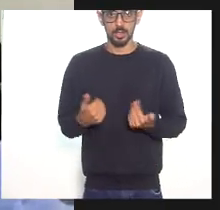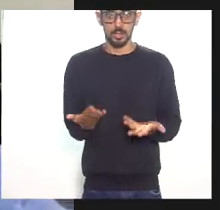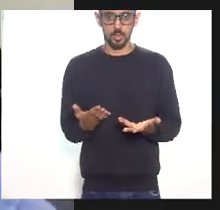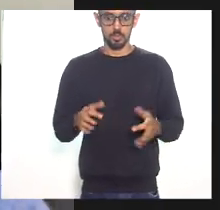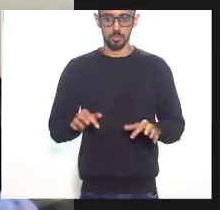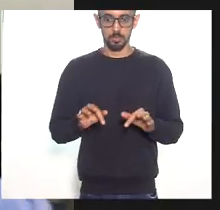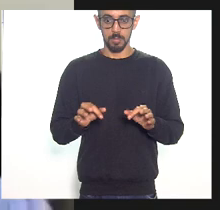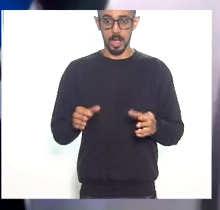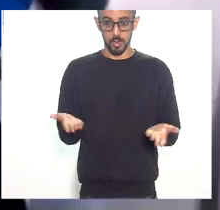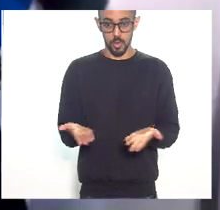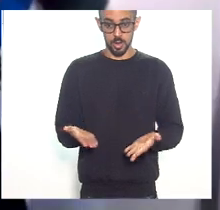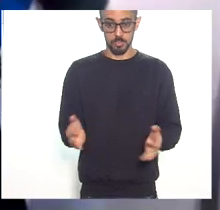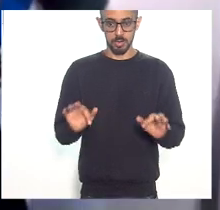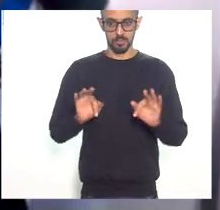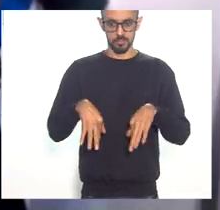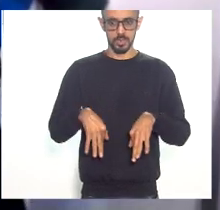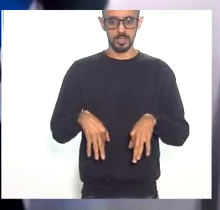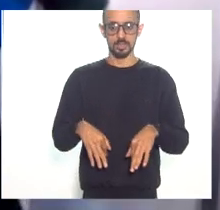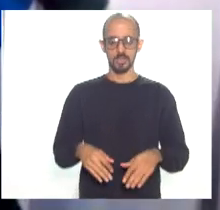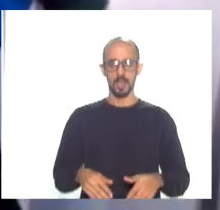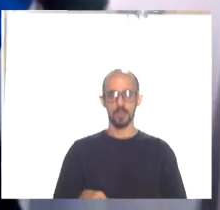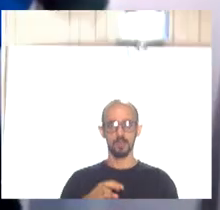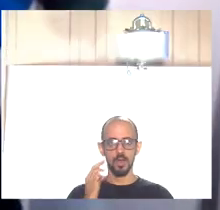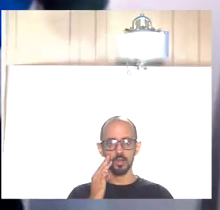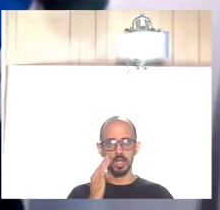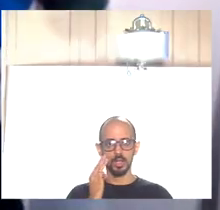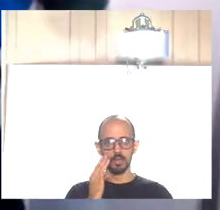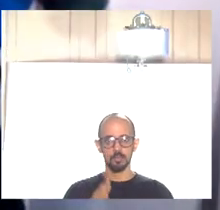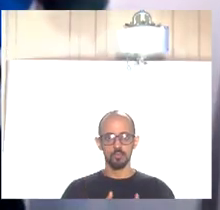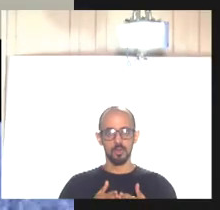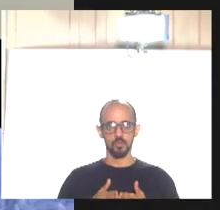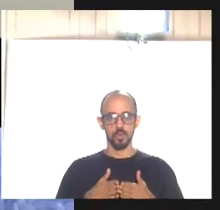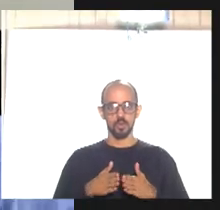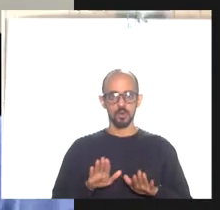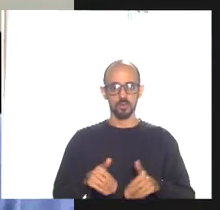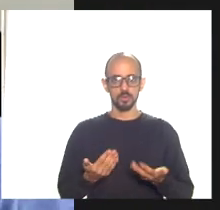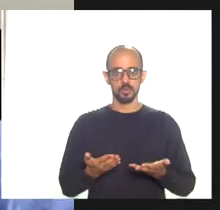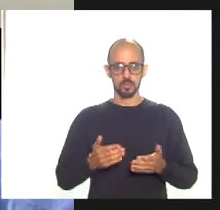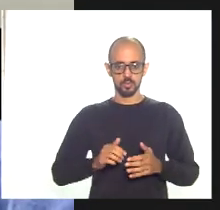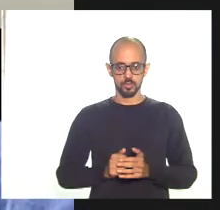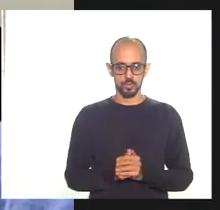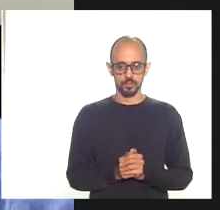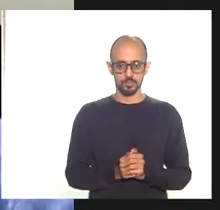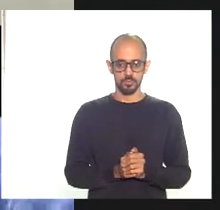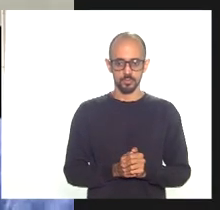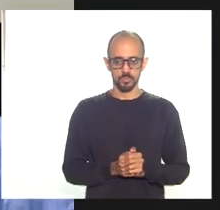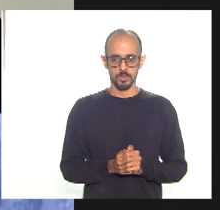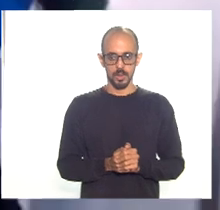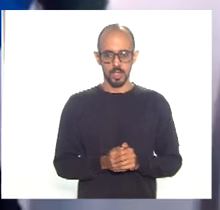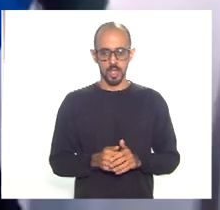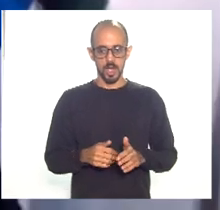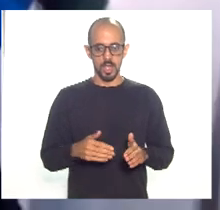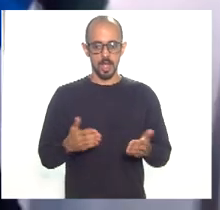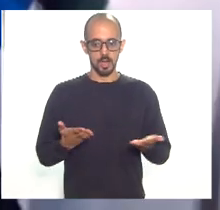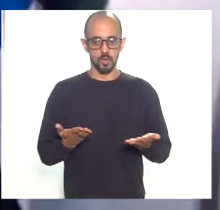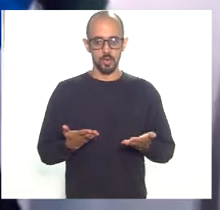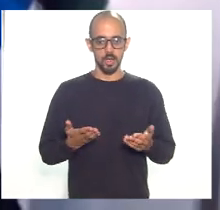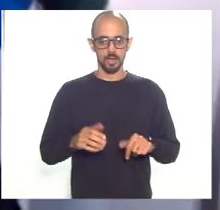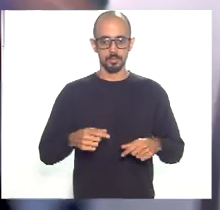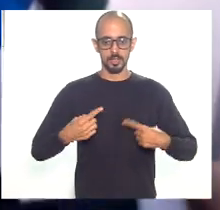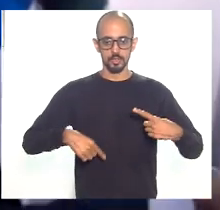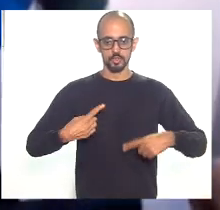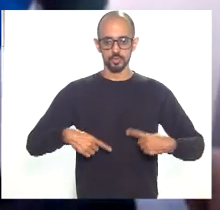obrigado, deputado. Para concluir, deputado Valdec. Permite uma parte, Valdec? Com a palavra, para discutir, com a